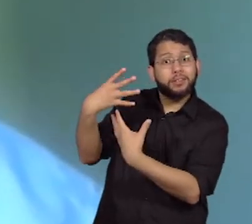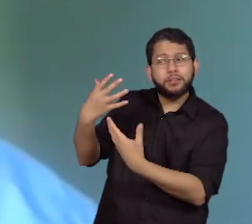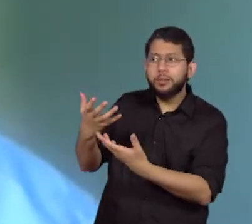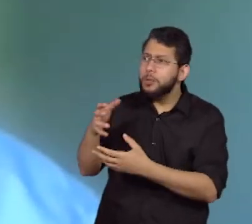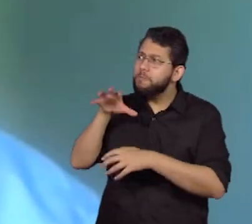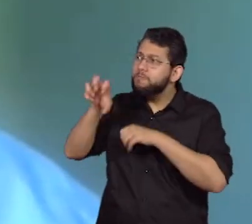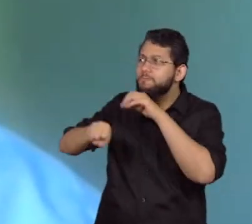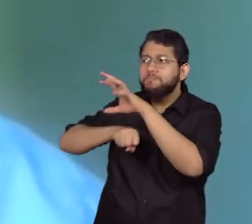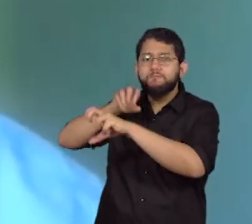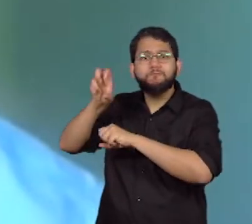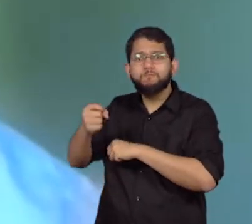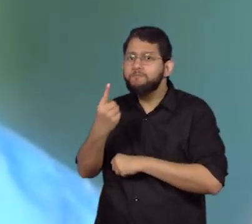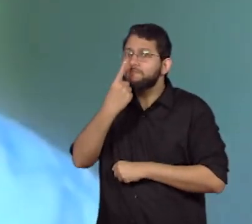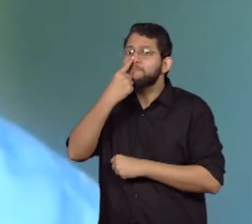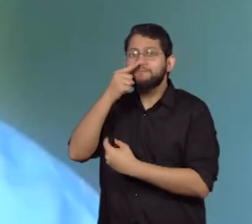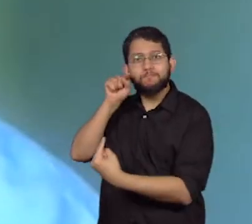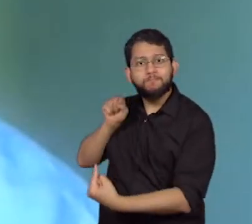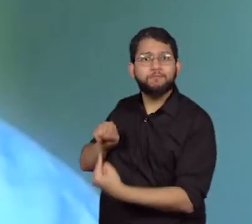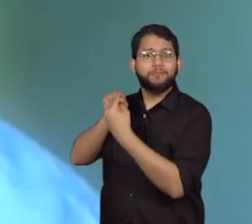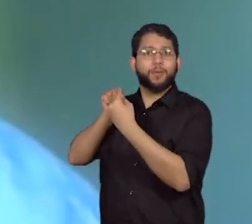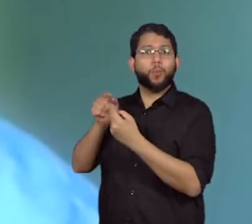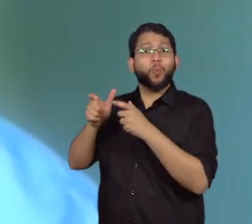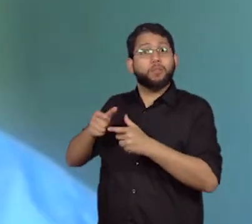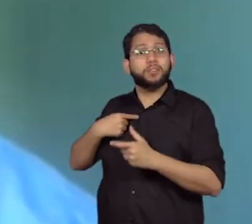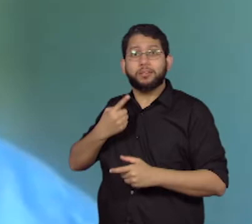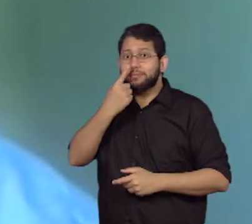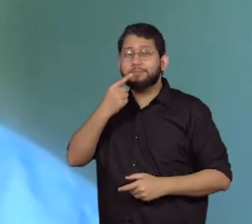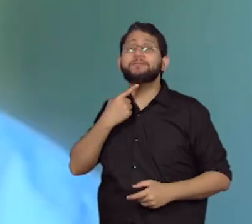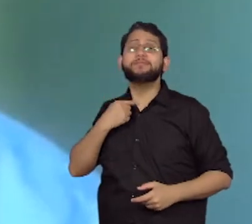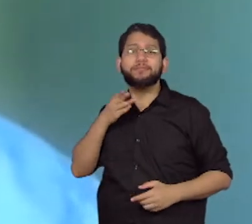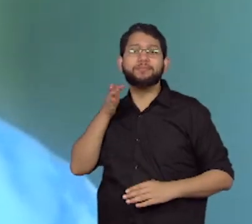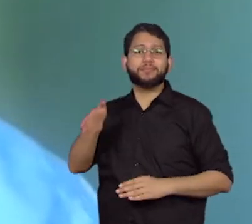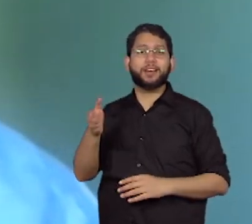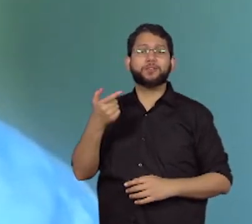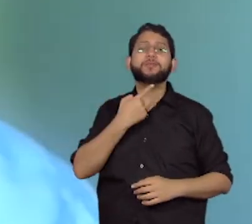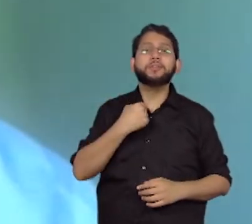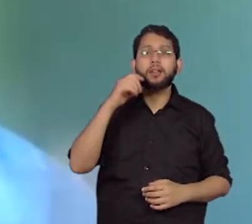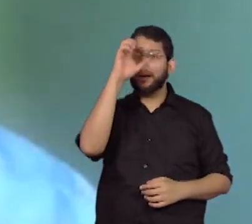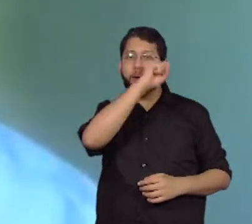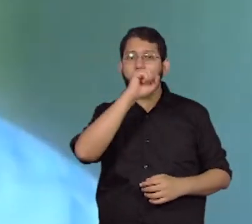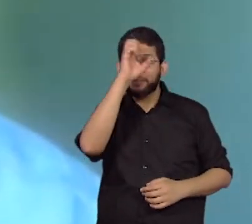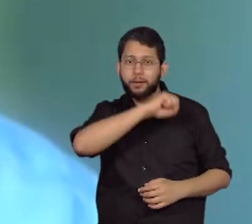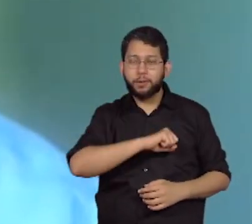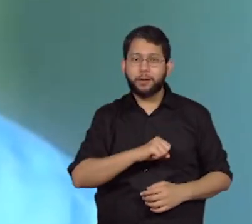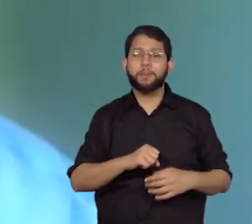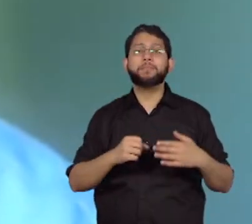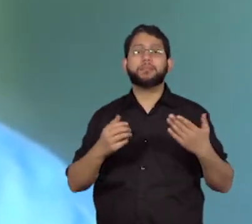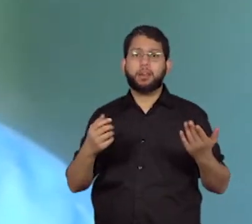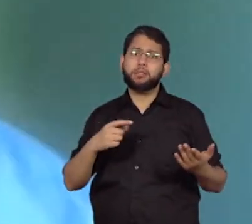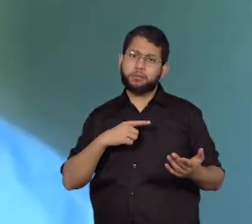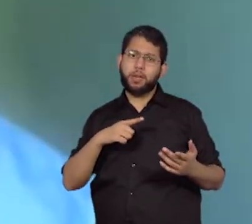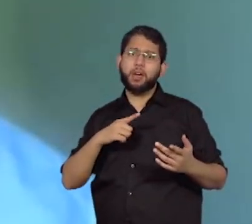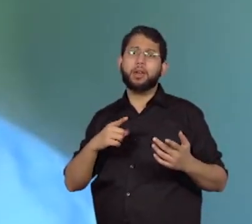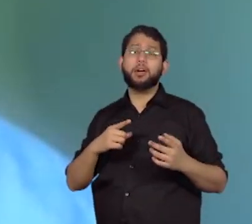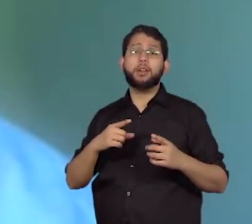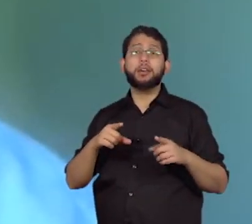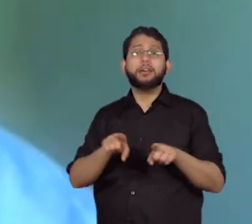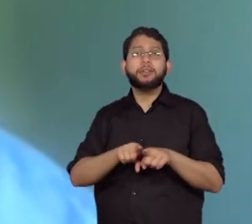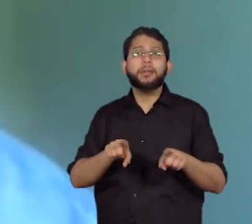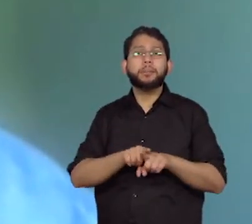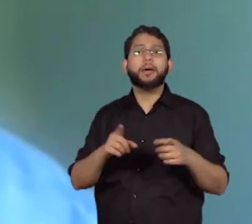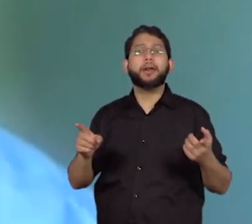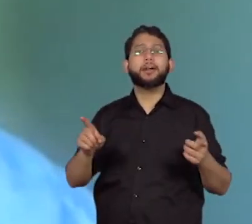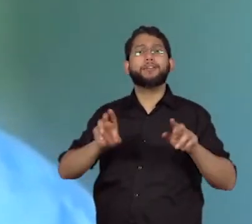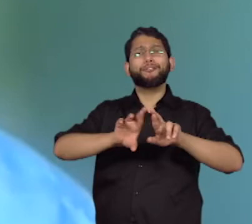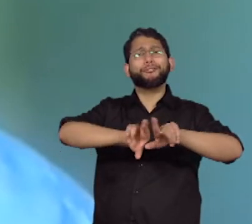É o conteúdo do lugar que você quer estar presente de uma maneira consistente. Essa busca por aprender. Tem o conteúdo da própria plataforma, mas tem